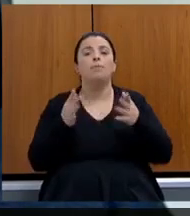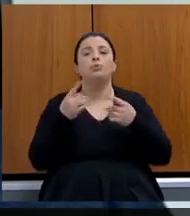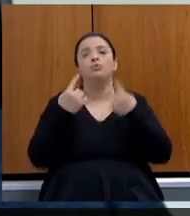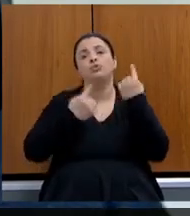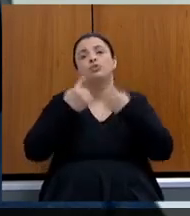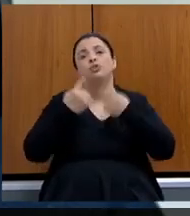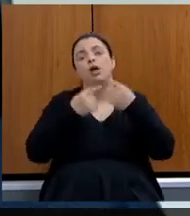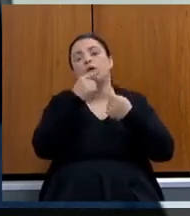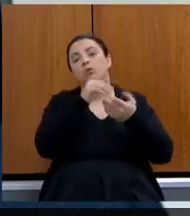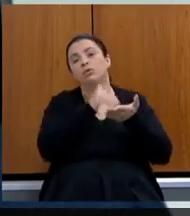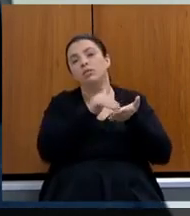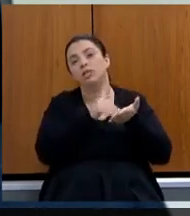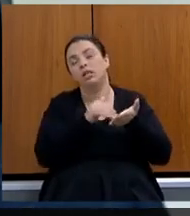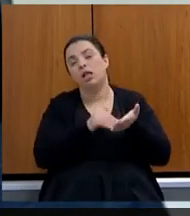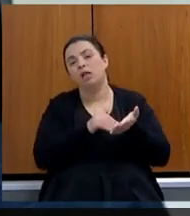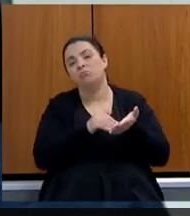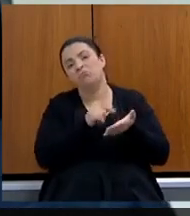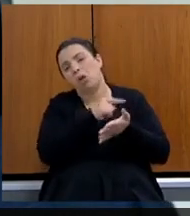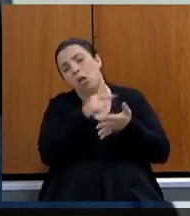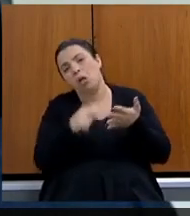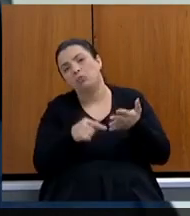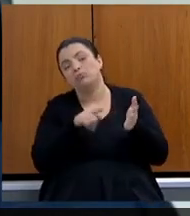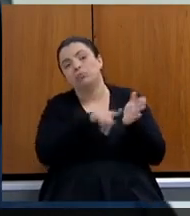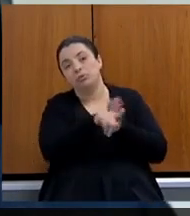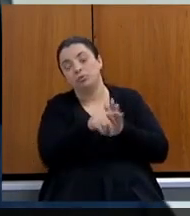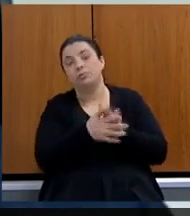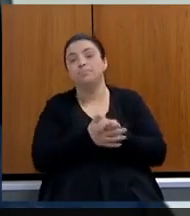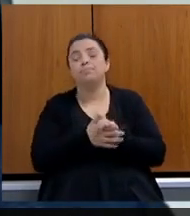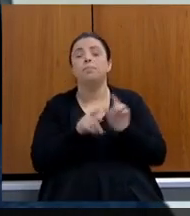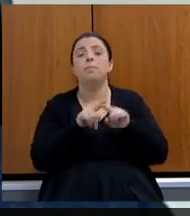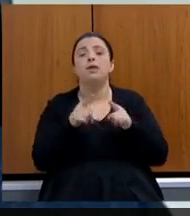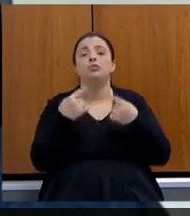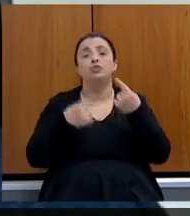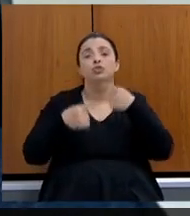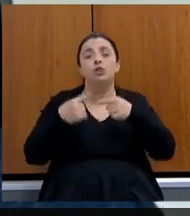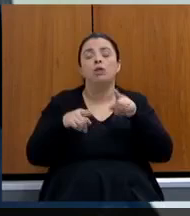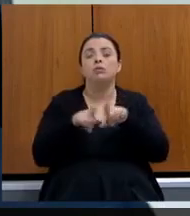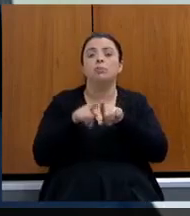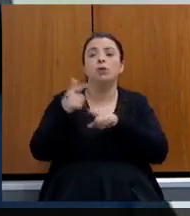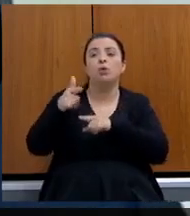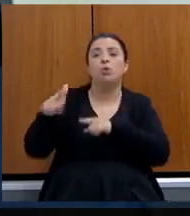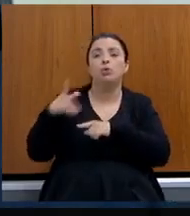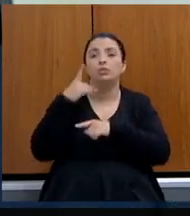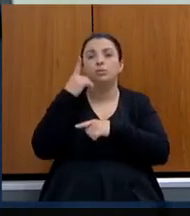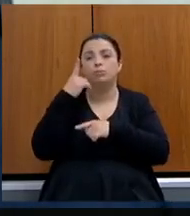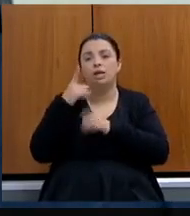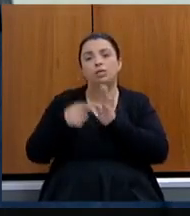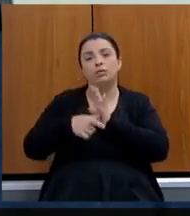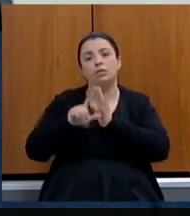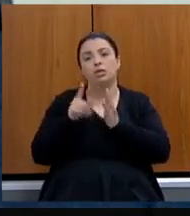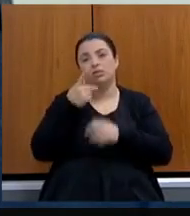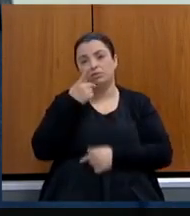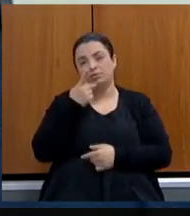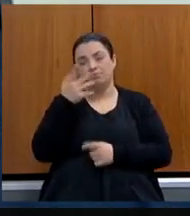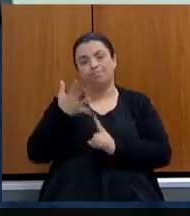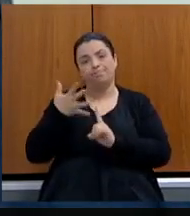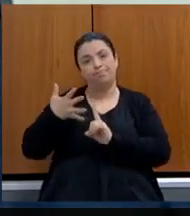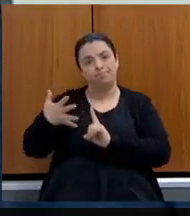aguentar mas também um diálogo o terceiro